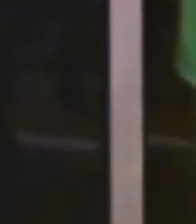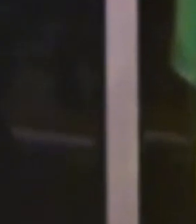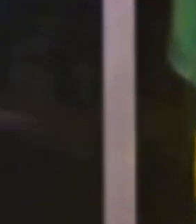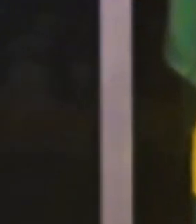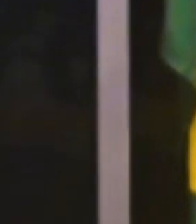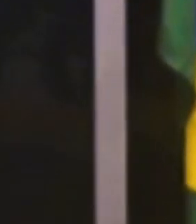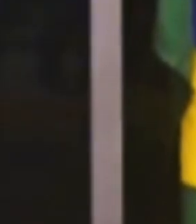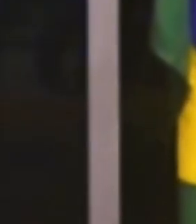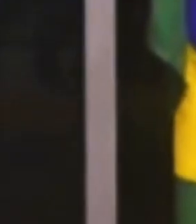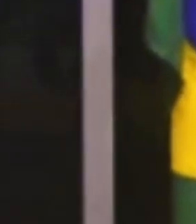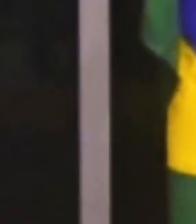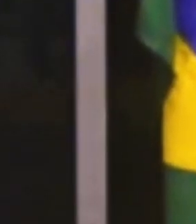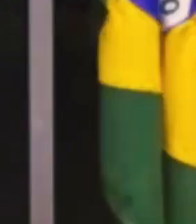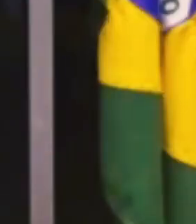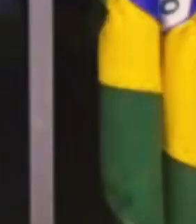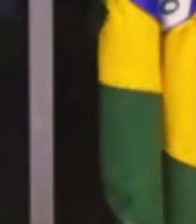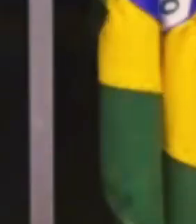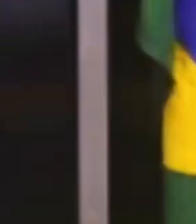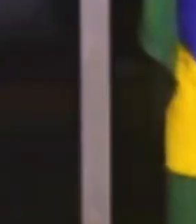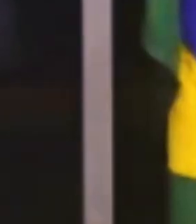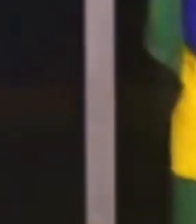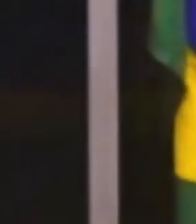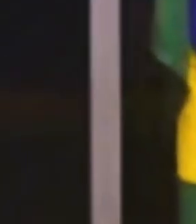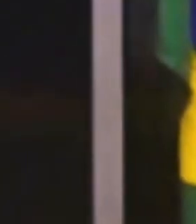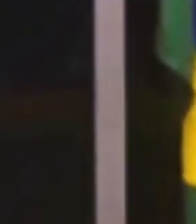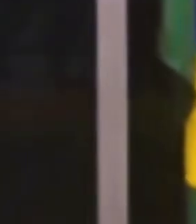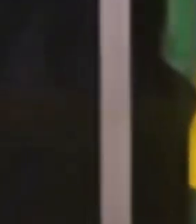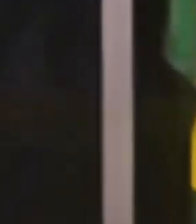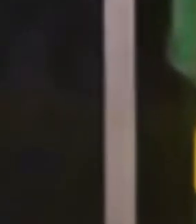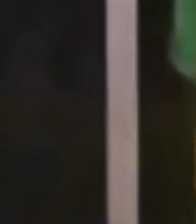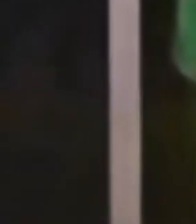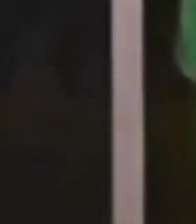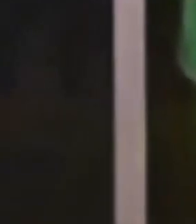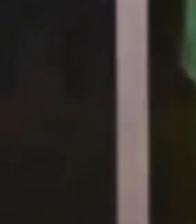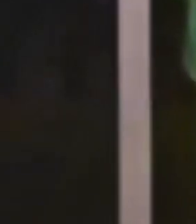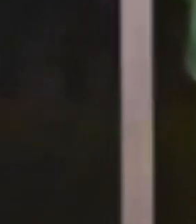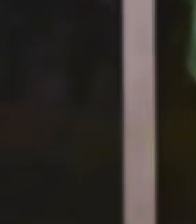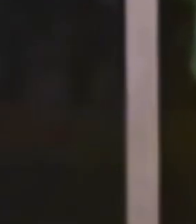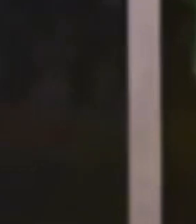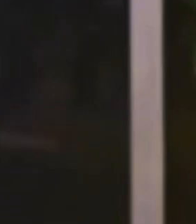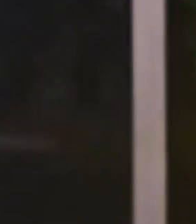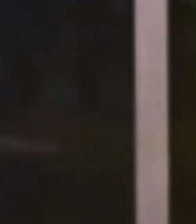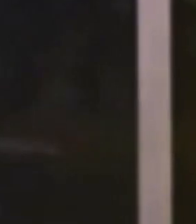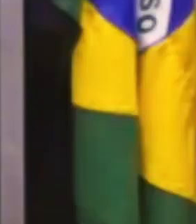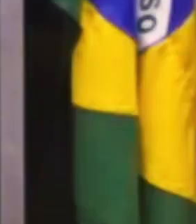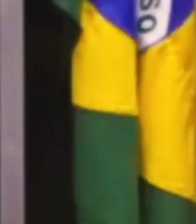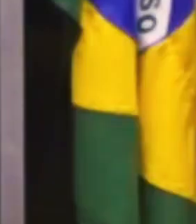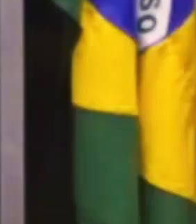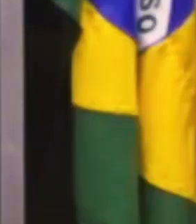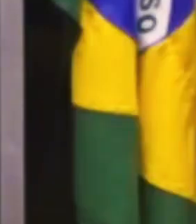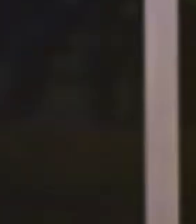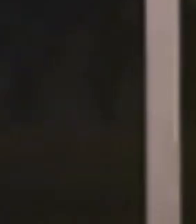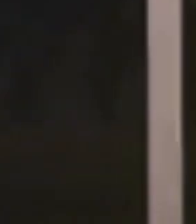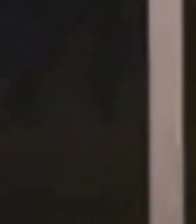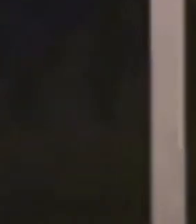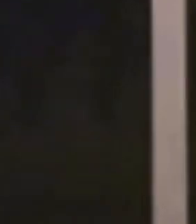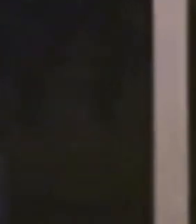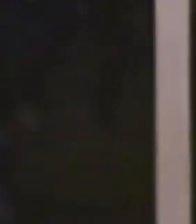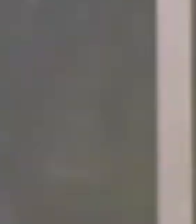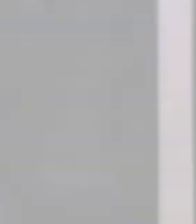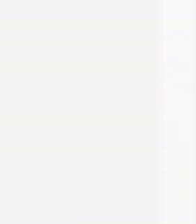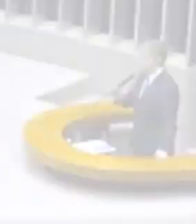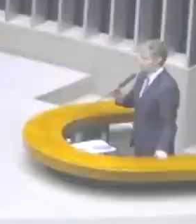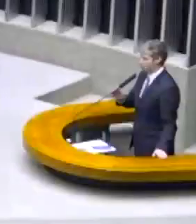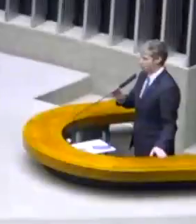condenação em segunda instância. É um absurdo que a Câmara, lamentavelmente, até este momento, não deu a resposta que a sociedade